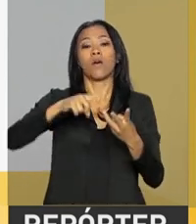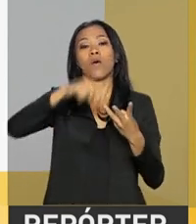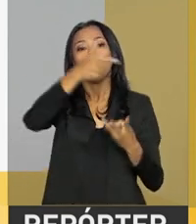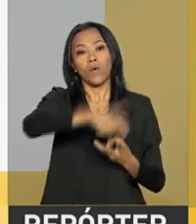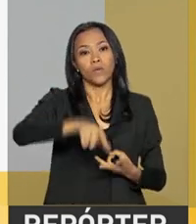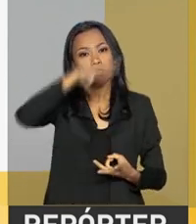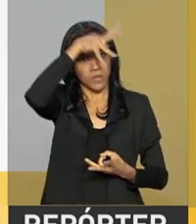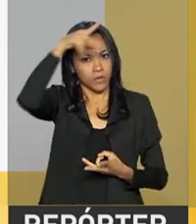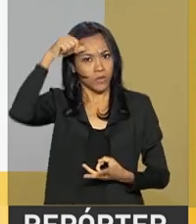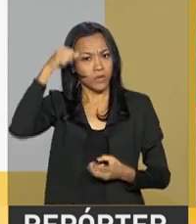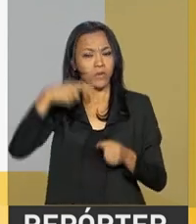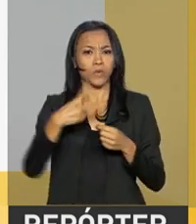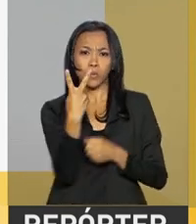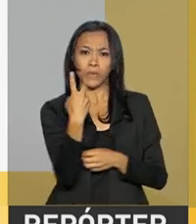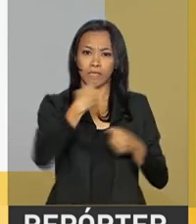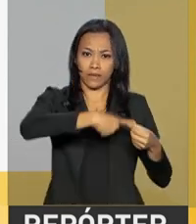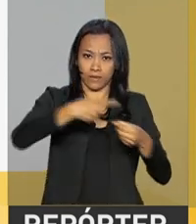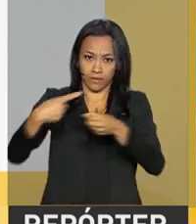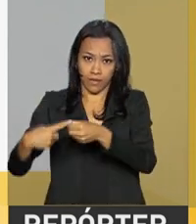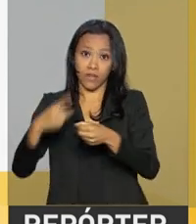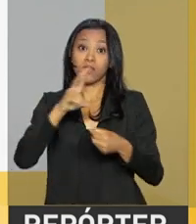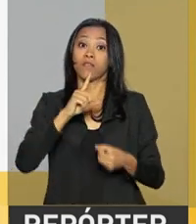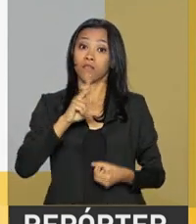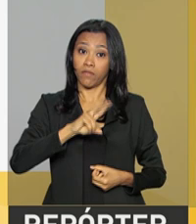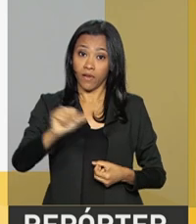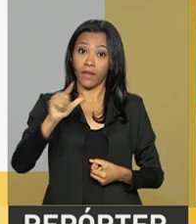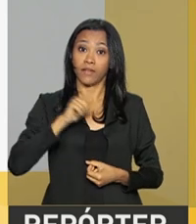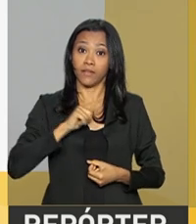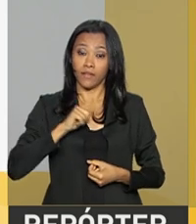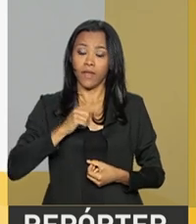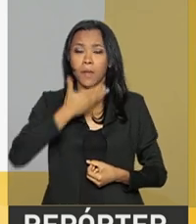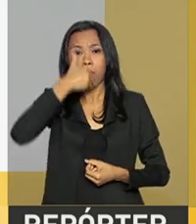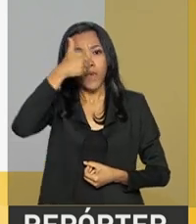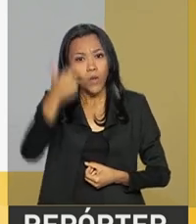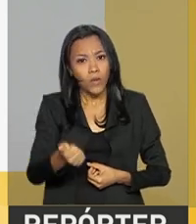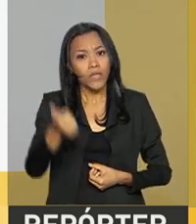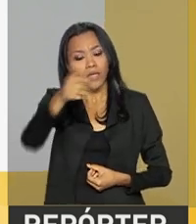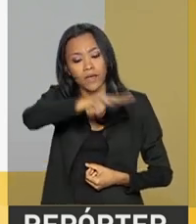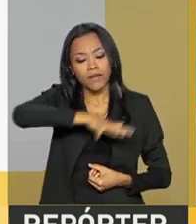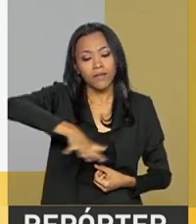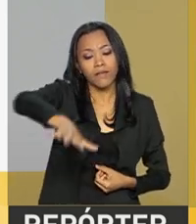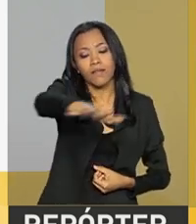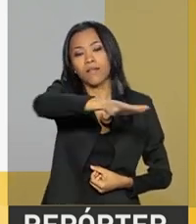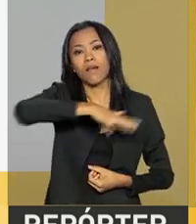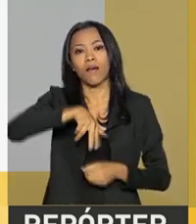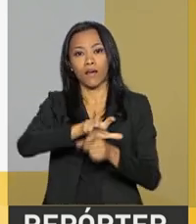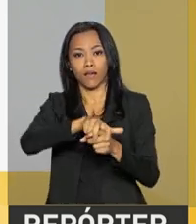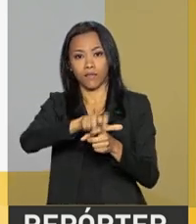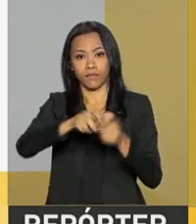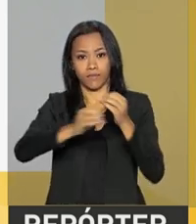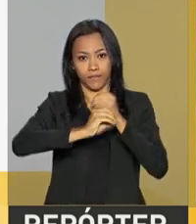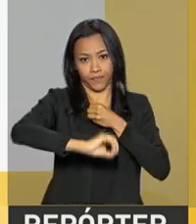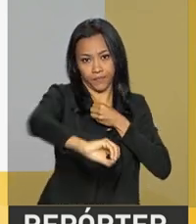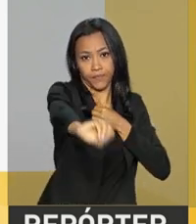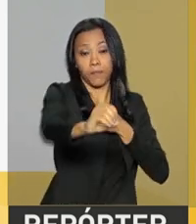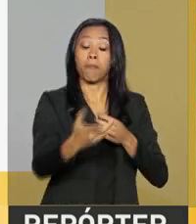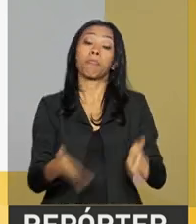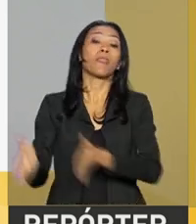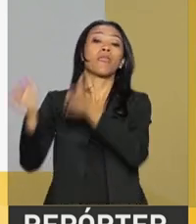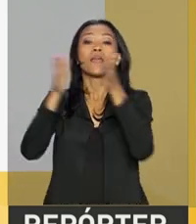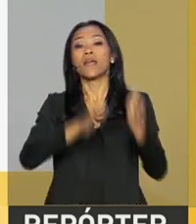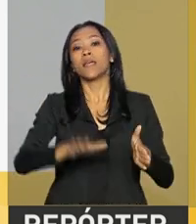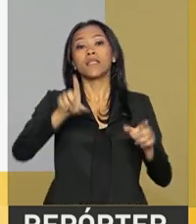dourados serão beneficiadas com ampliações e melhorias no sistema de esgotamento sanitário e no mato grosso eu